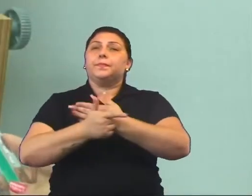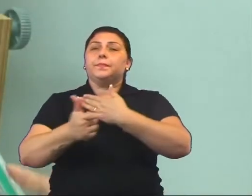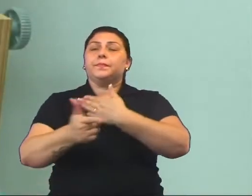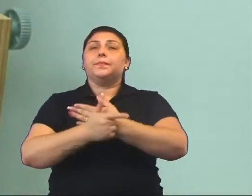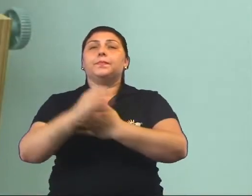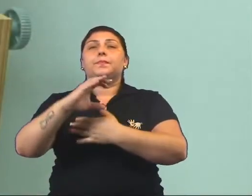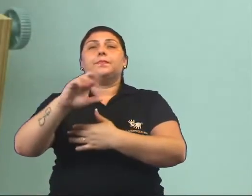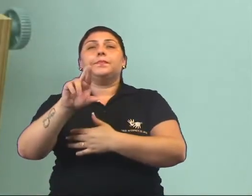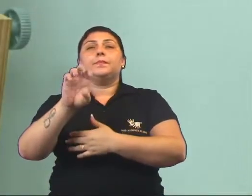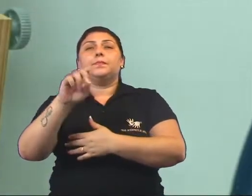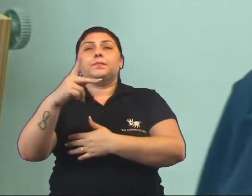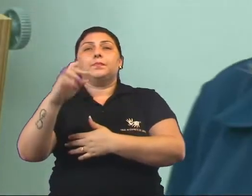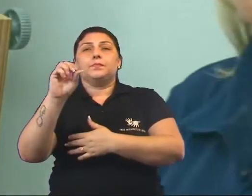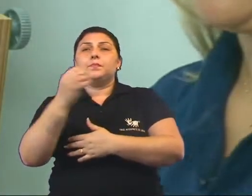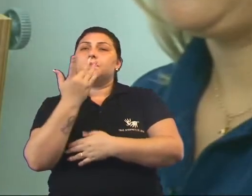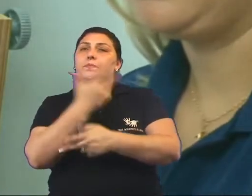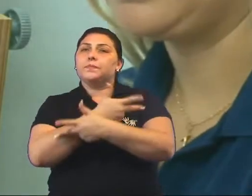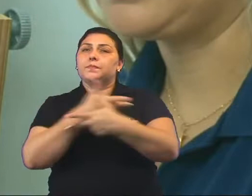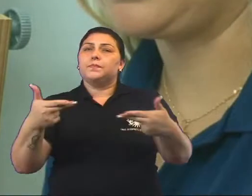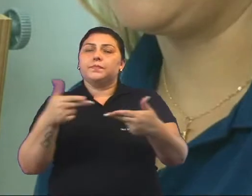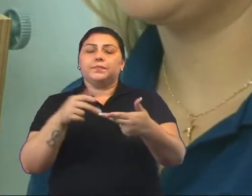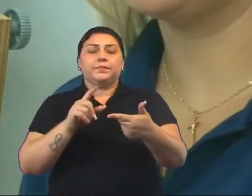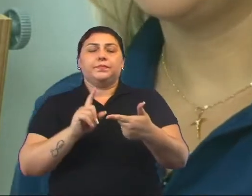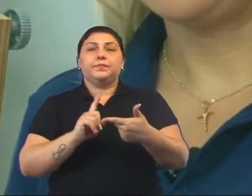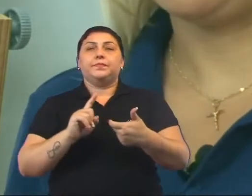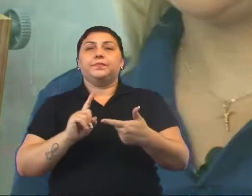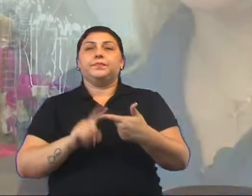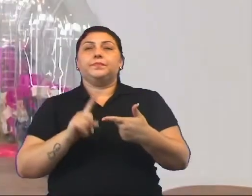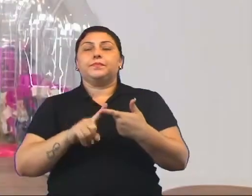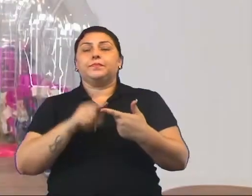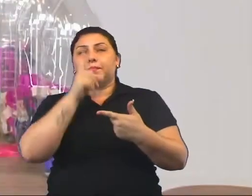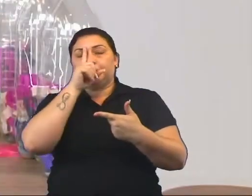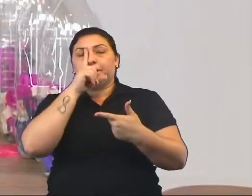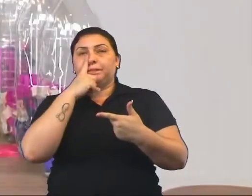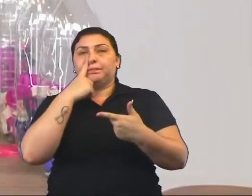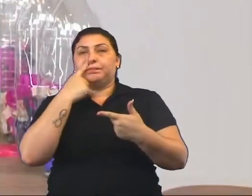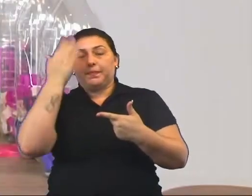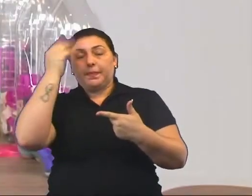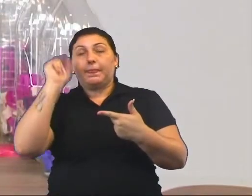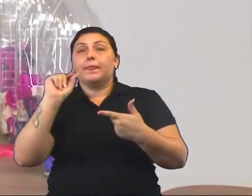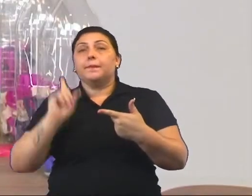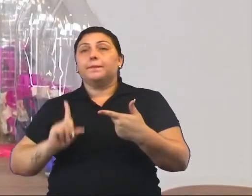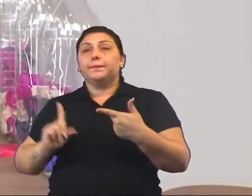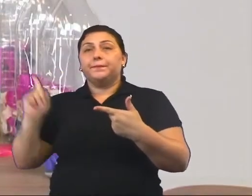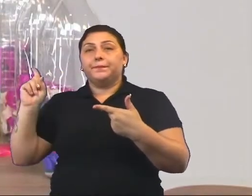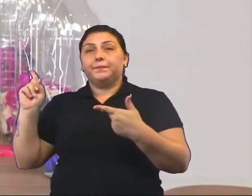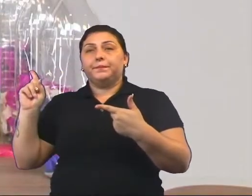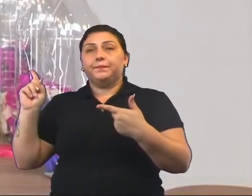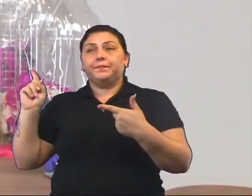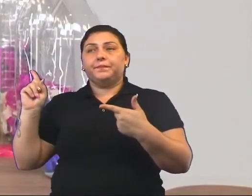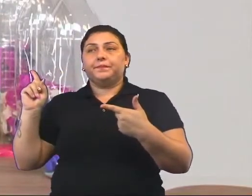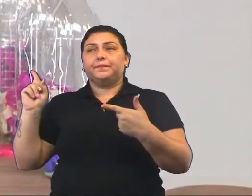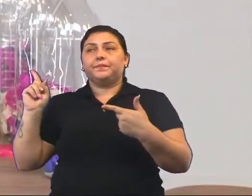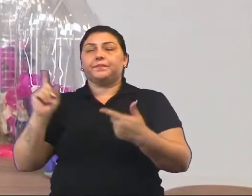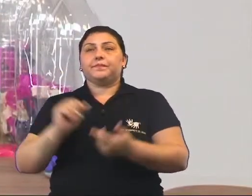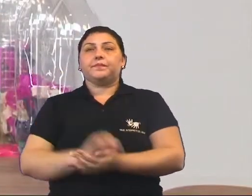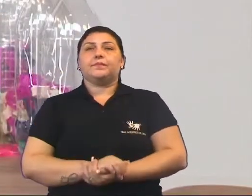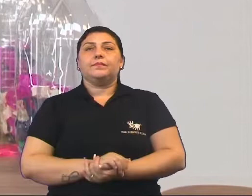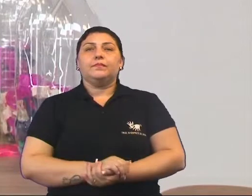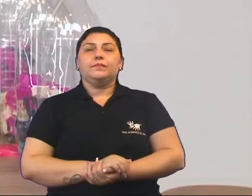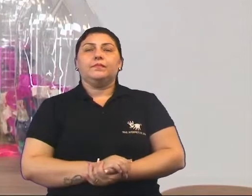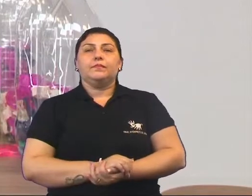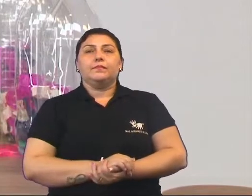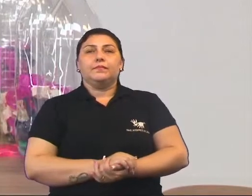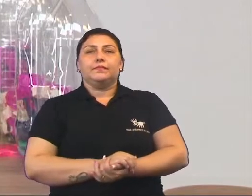de papel crepom coloridas. Certo? Alguém sabe o que é papel crepom? Papel crepom é